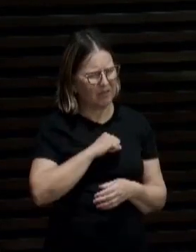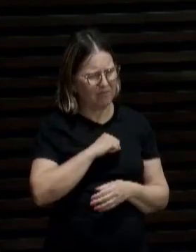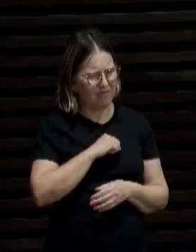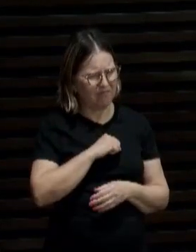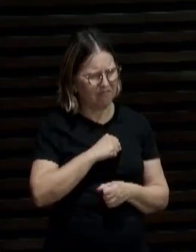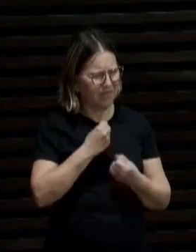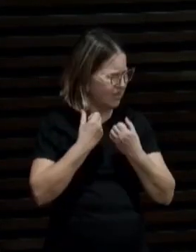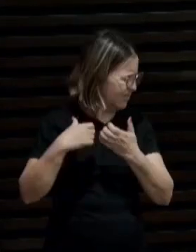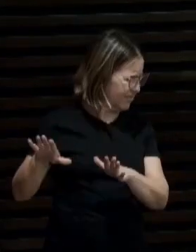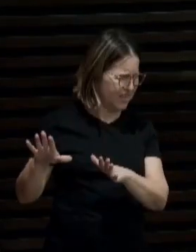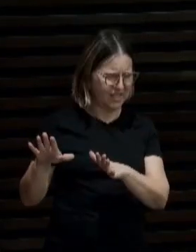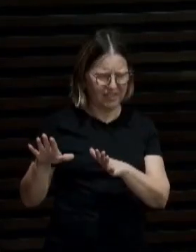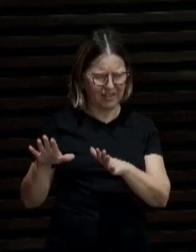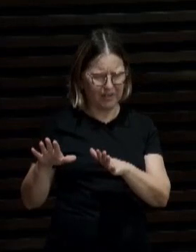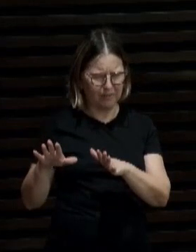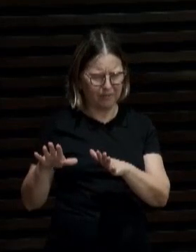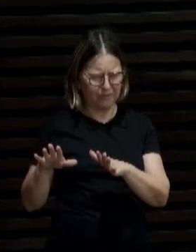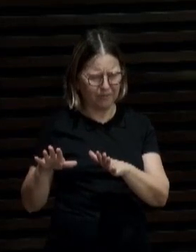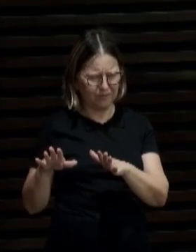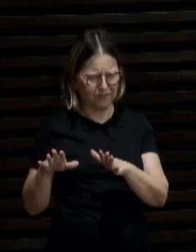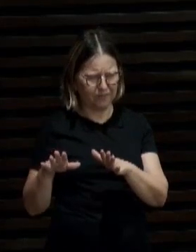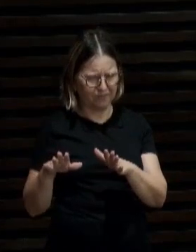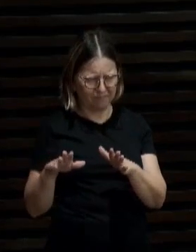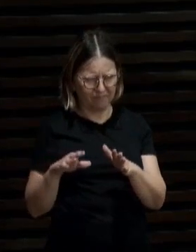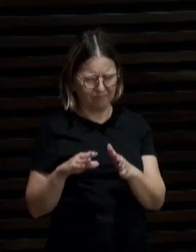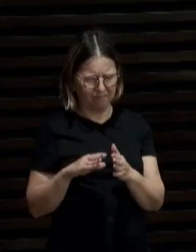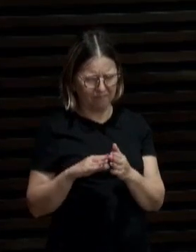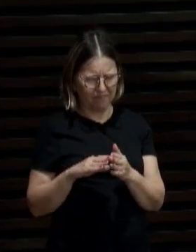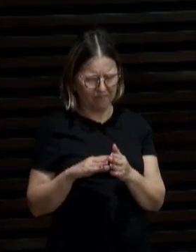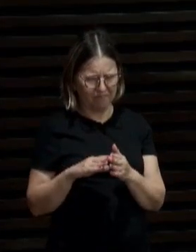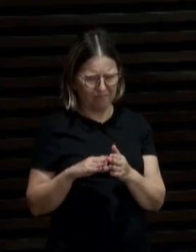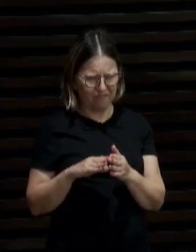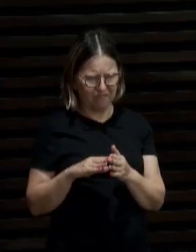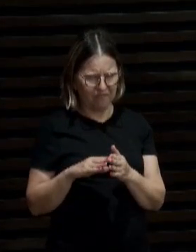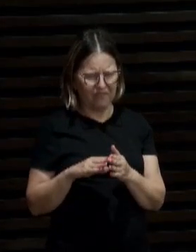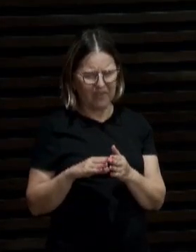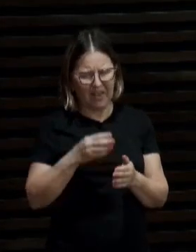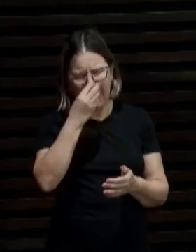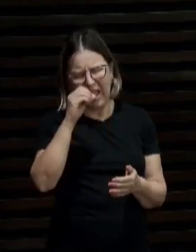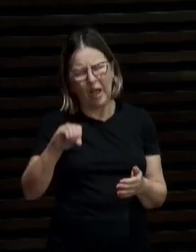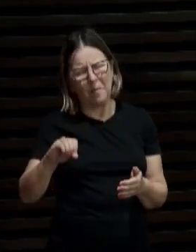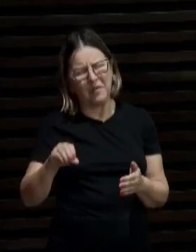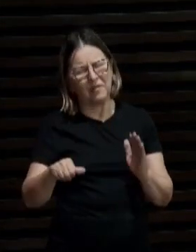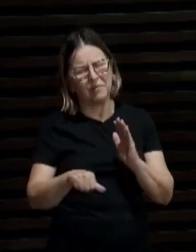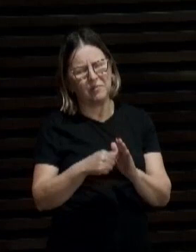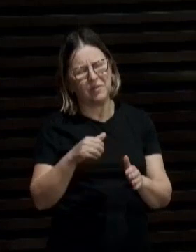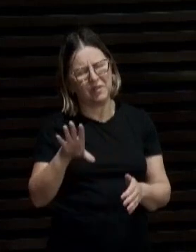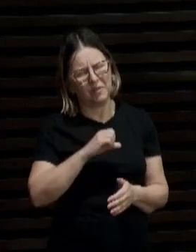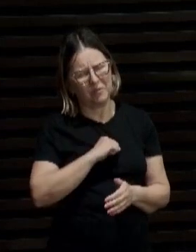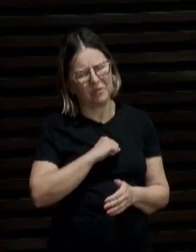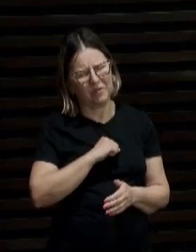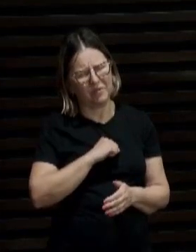meu Pai, estarmos contados entre aqueles que abandonaram o primeiro amor, Pai. Vem, vivifica a tua igreja,